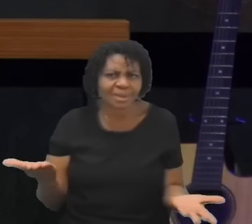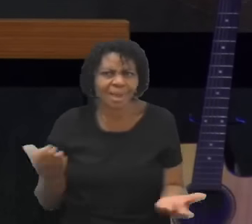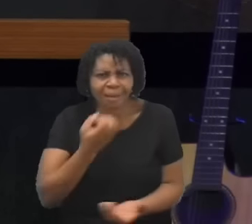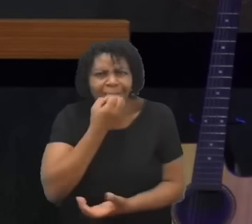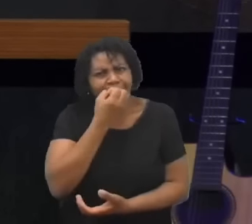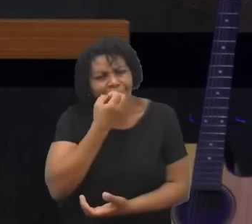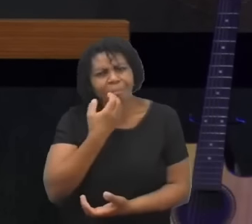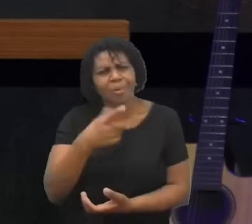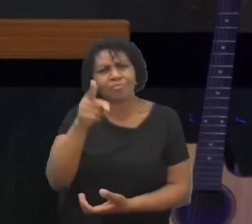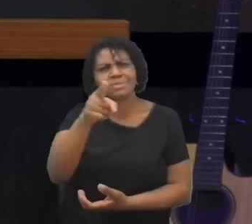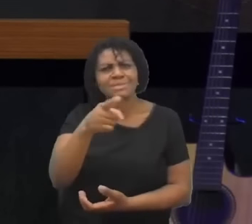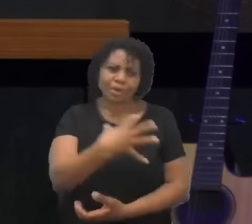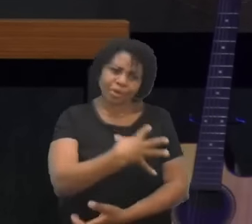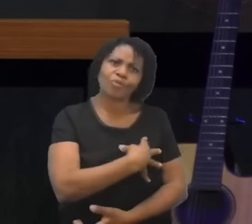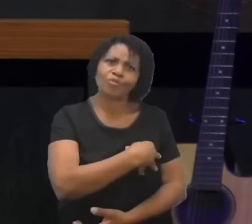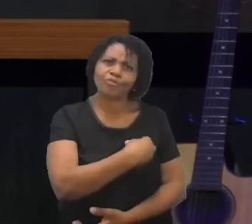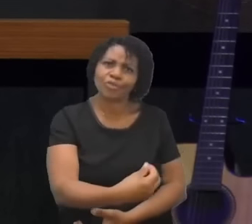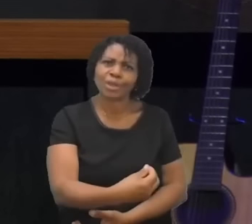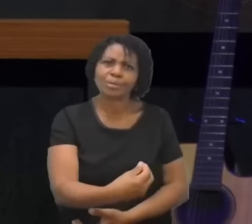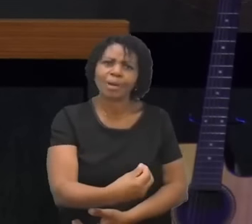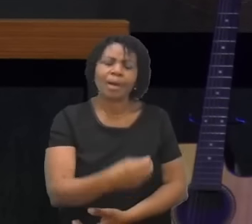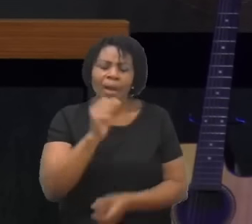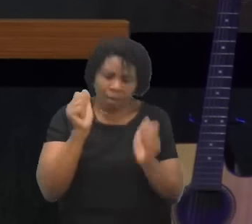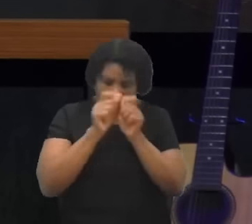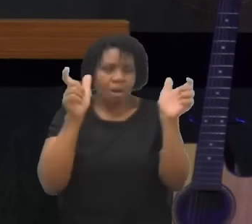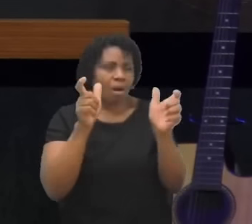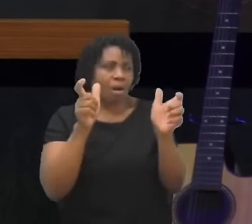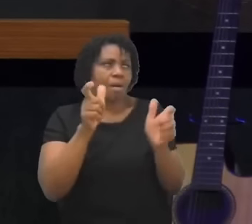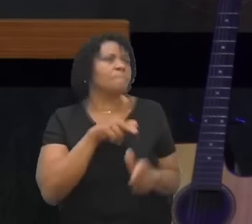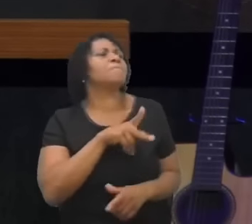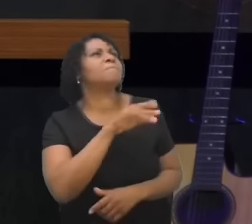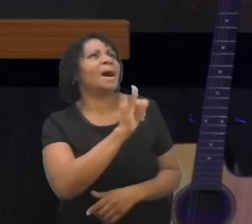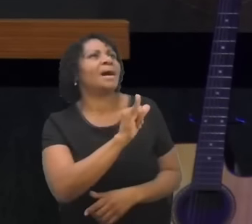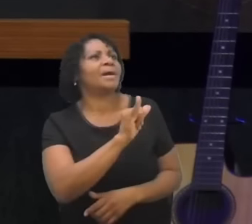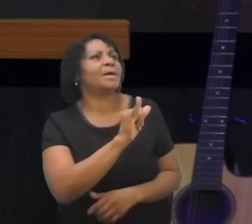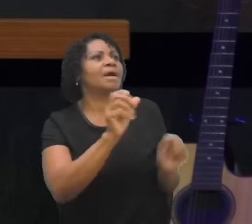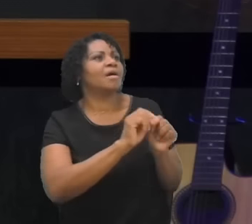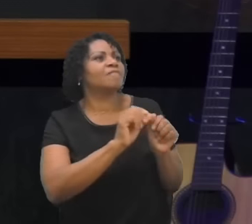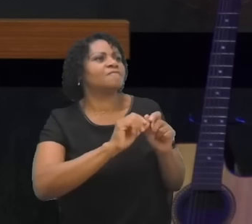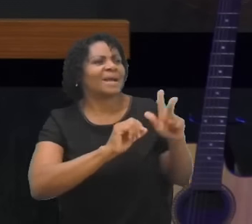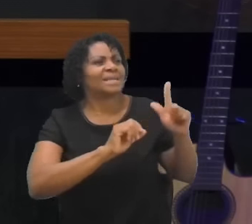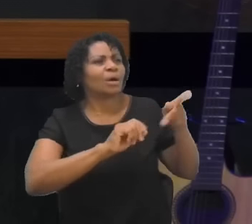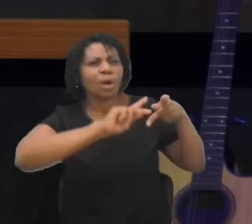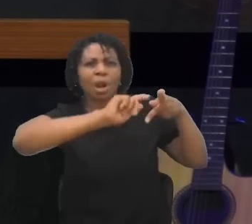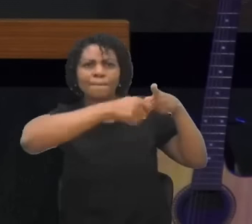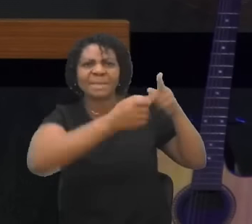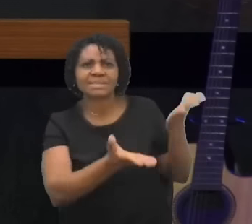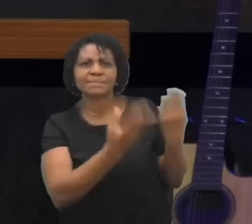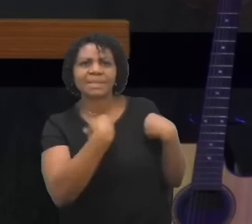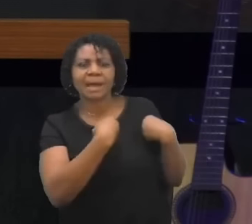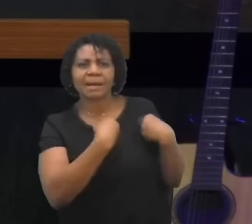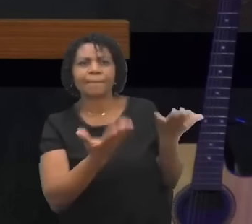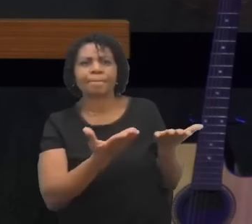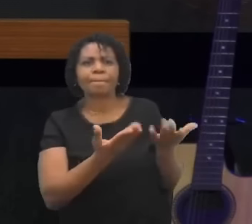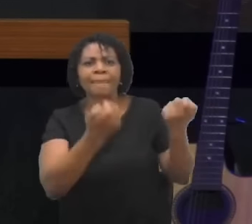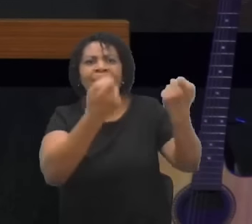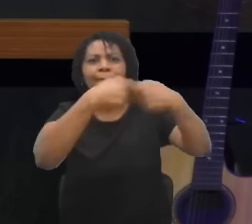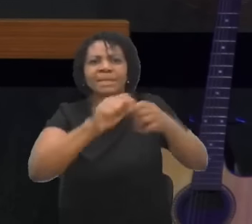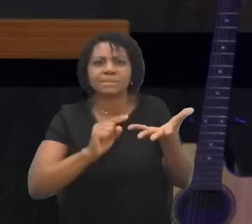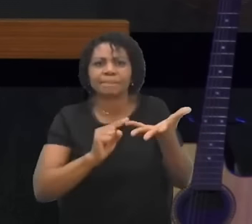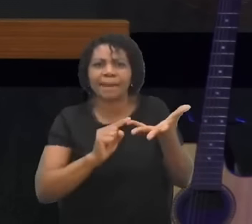graça? Você ter um filho que acorda, olha para você e fala... Faz um pix, mãe. Aí, depois, na hora do almoço, mãe,